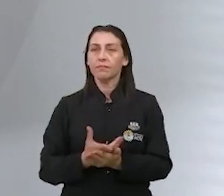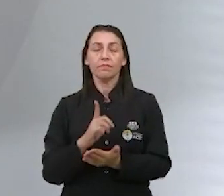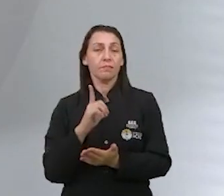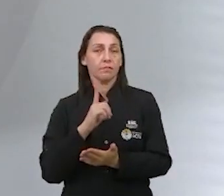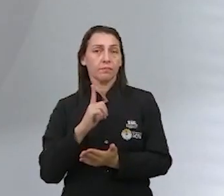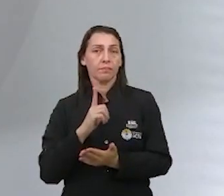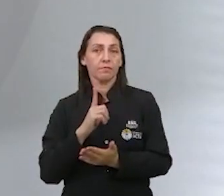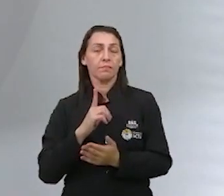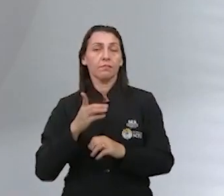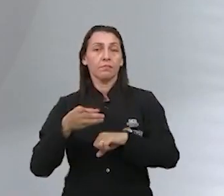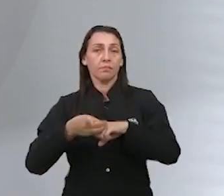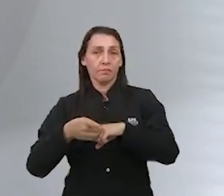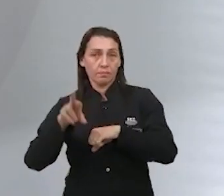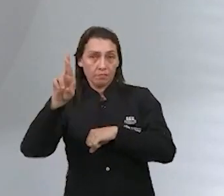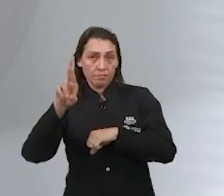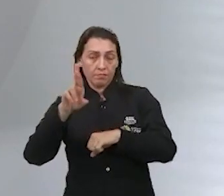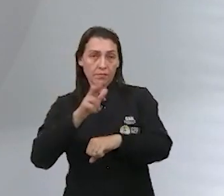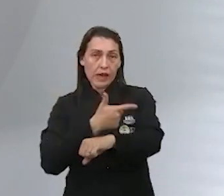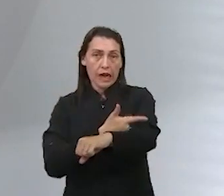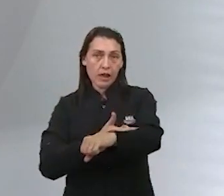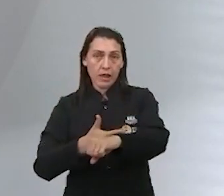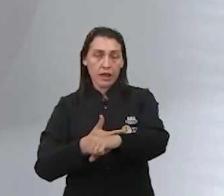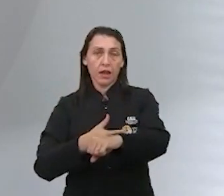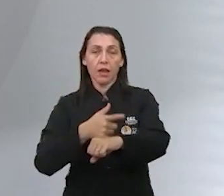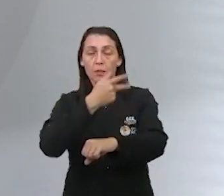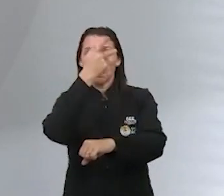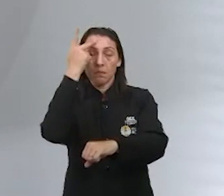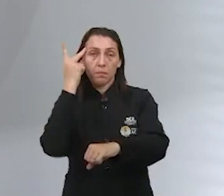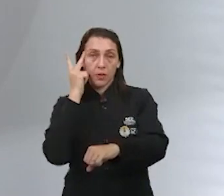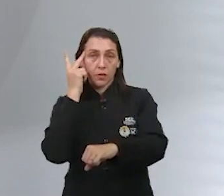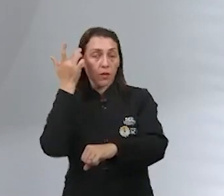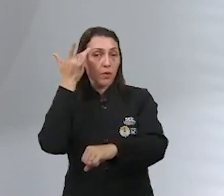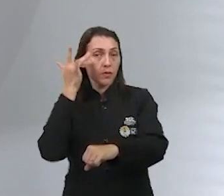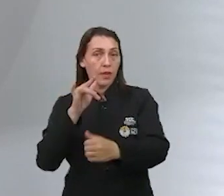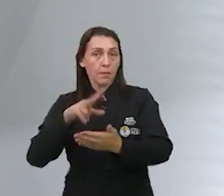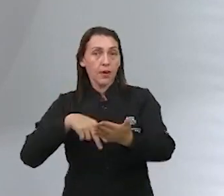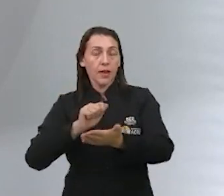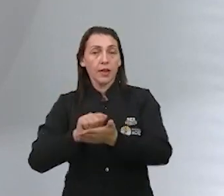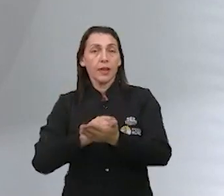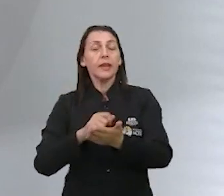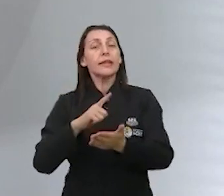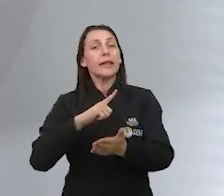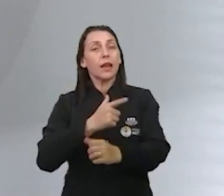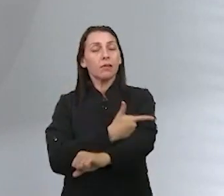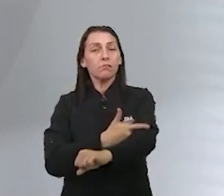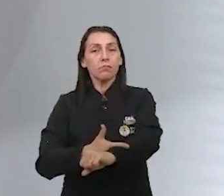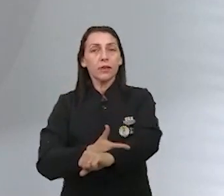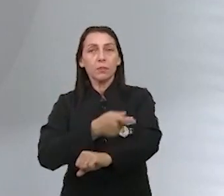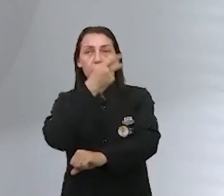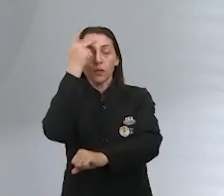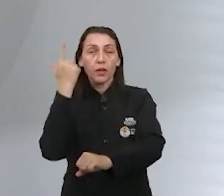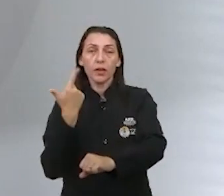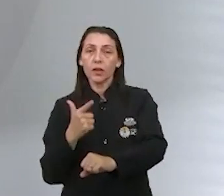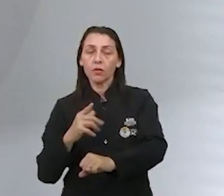temos doutores mal educados e temos analfabetos bem educados, tá? O que seria isso? Tem gente que não tem